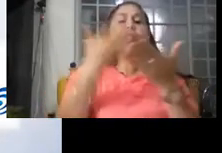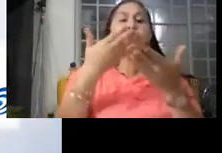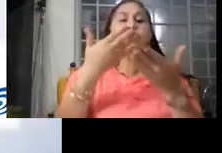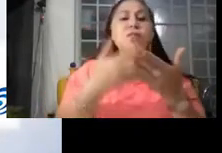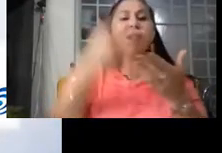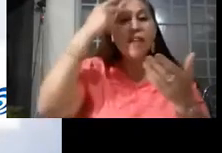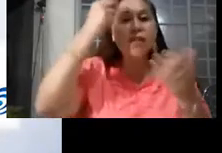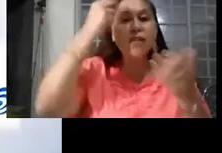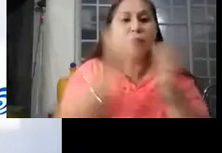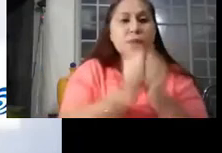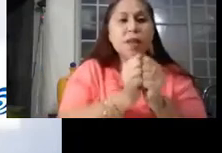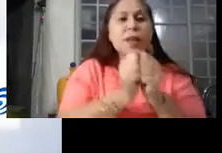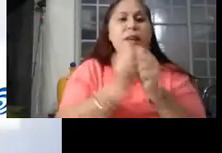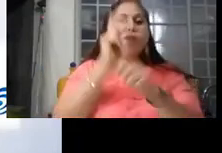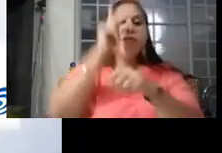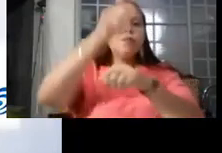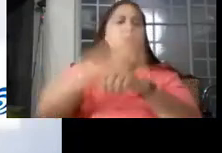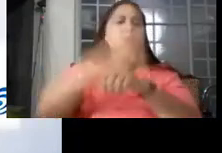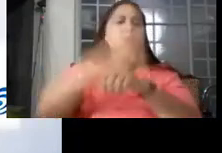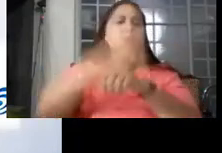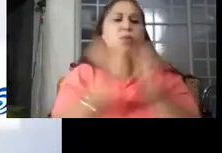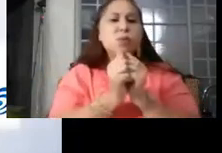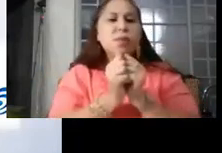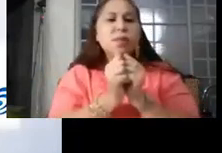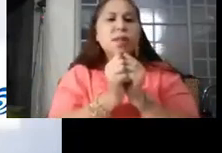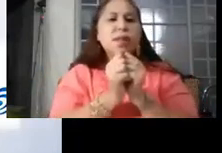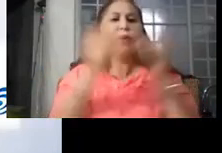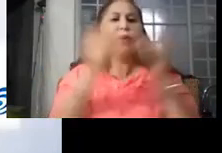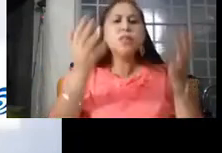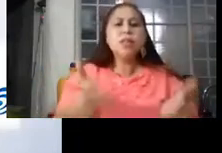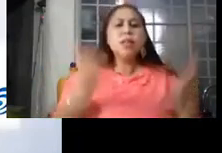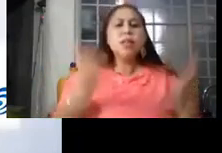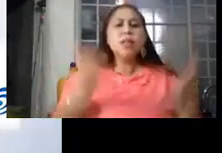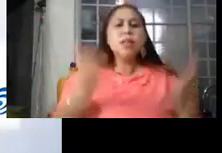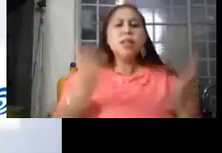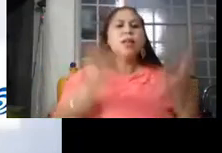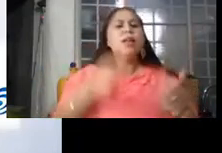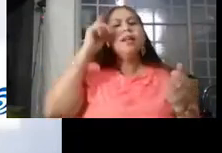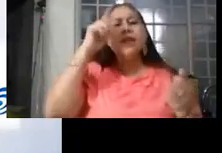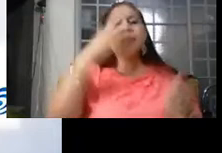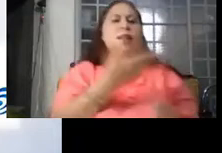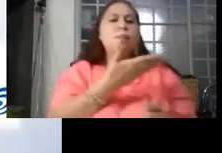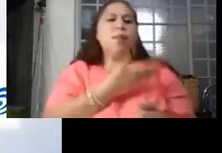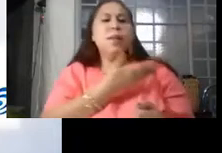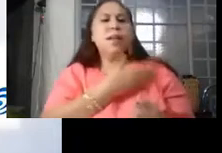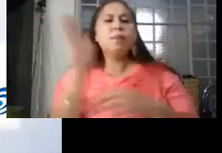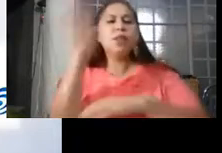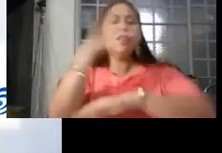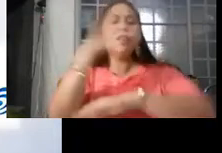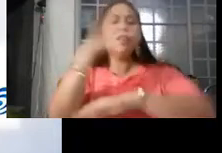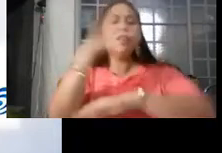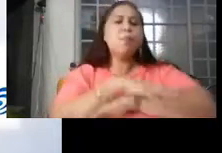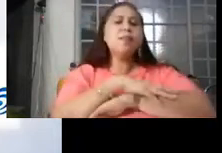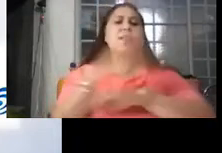fez faculdade juntas e fizemos pós-graduação juntas, né? E hoje a Andressa, ela é minha amiga, ela também já